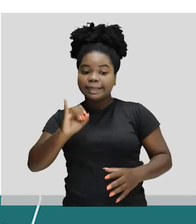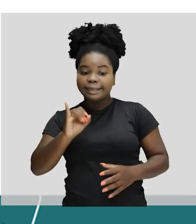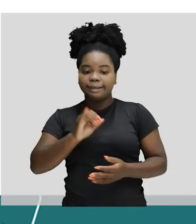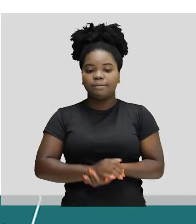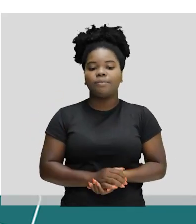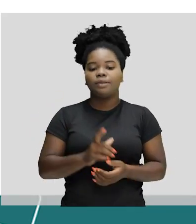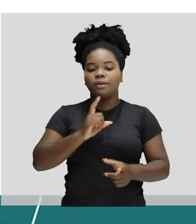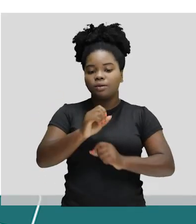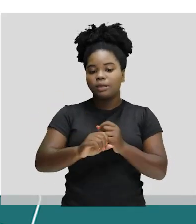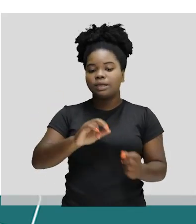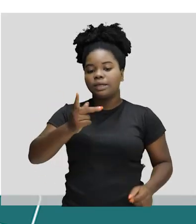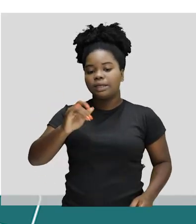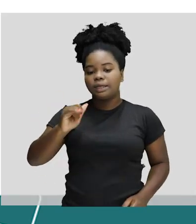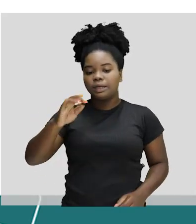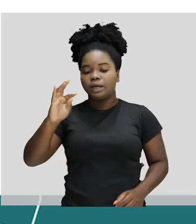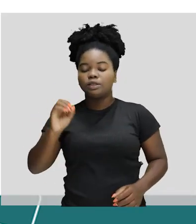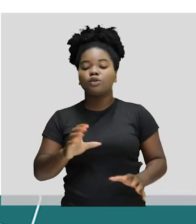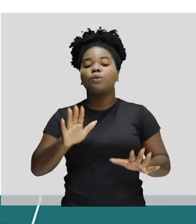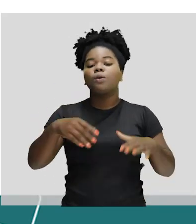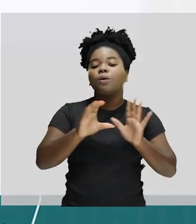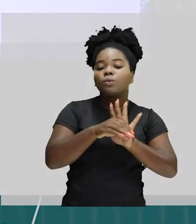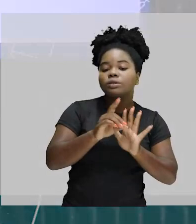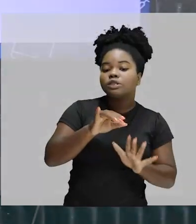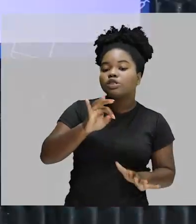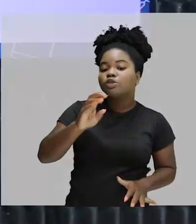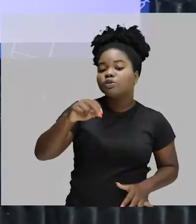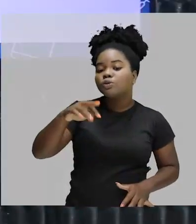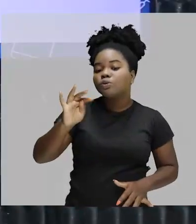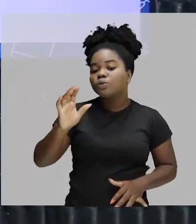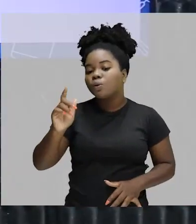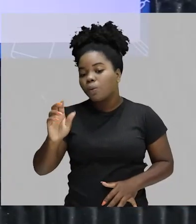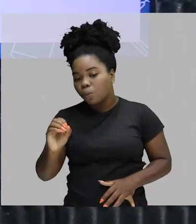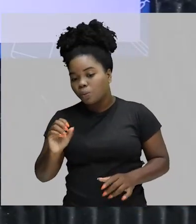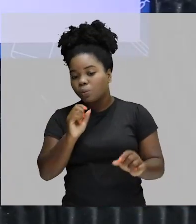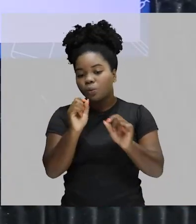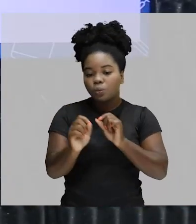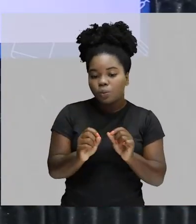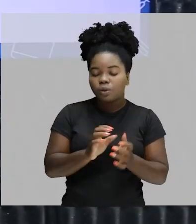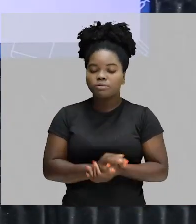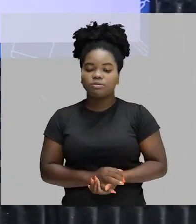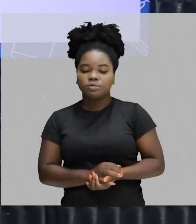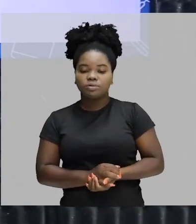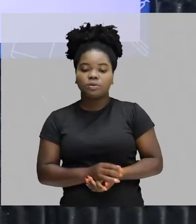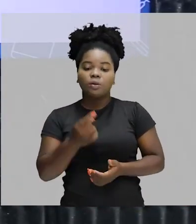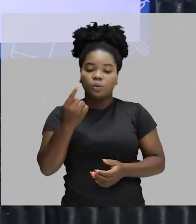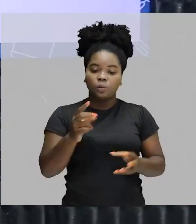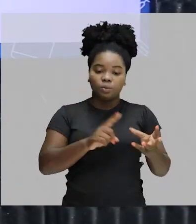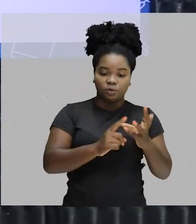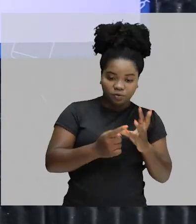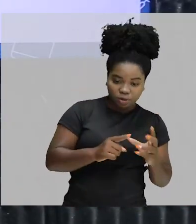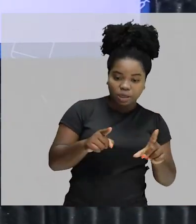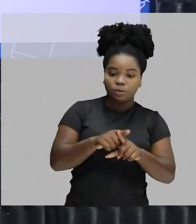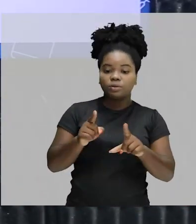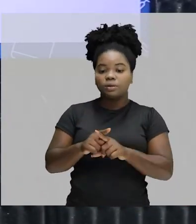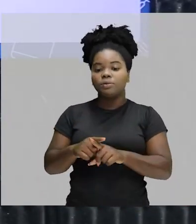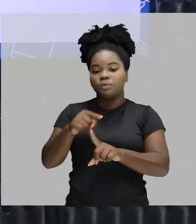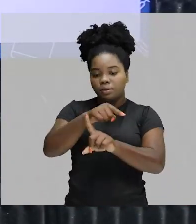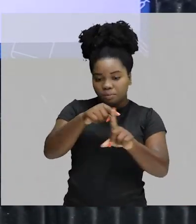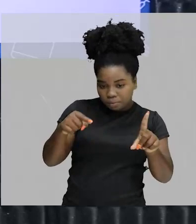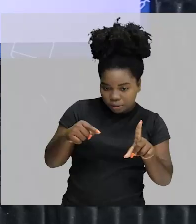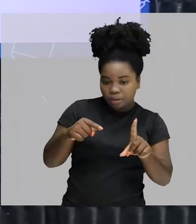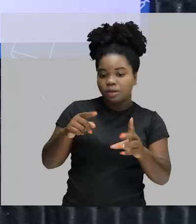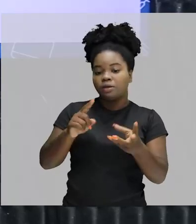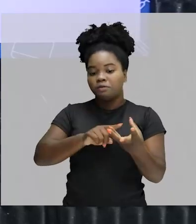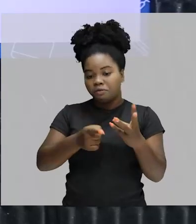Lembram desses conceitos? Qual é o conceito de ditongo? Nós temos o quê? Uma vogal e uma semivogal na mesma sílaba,